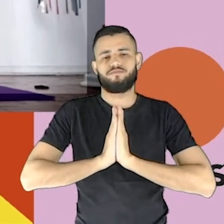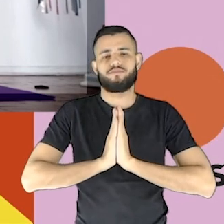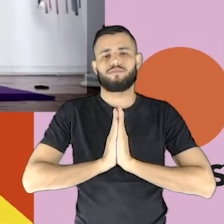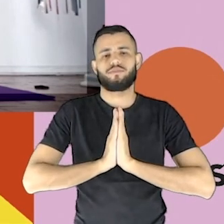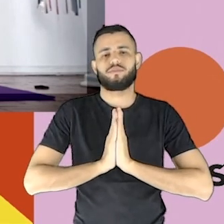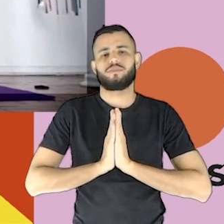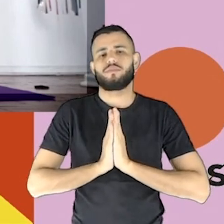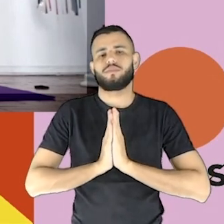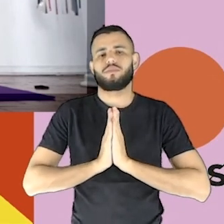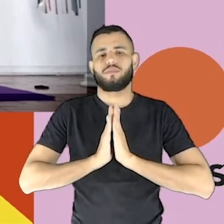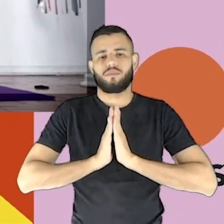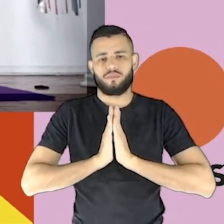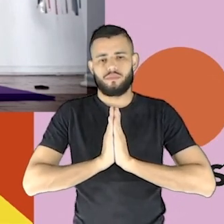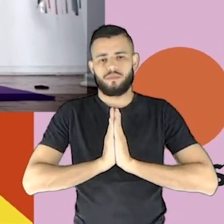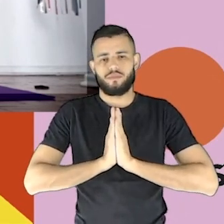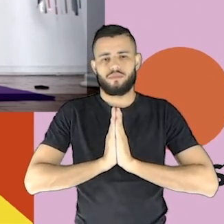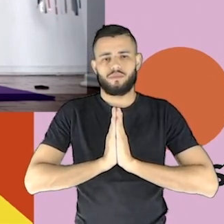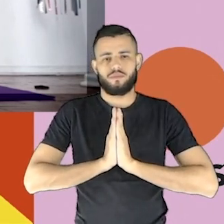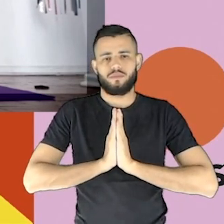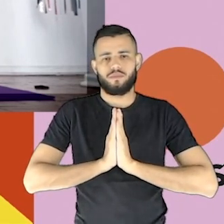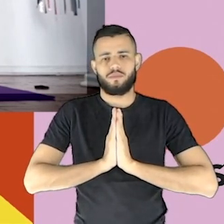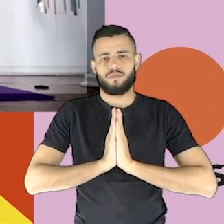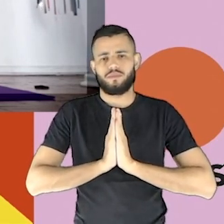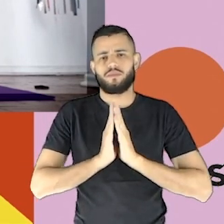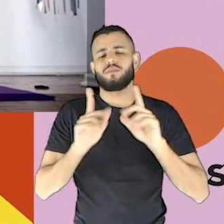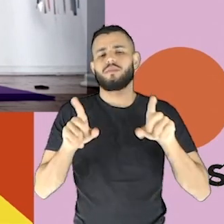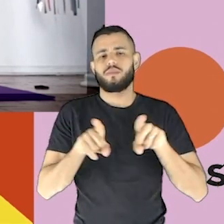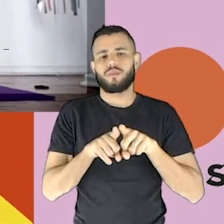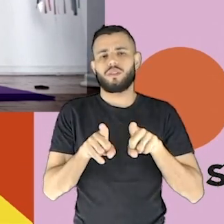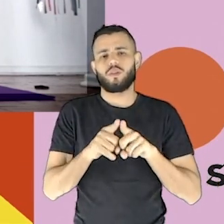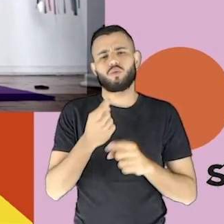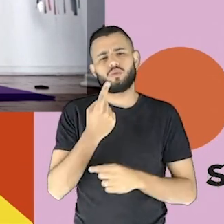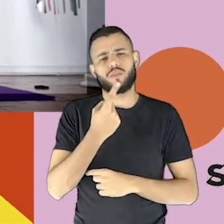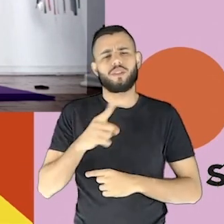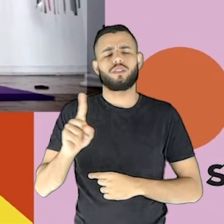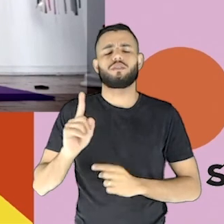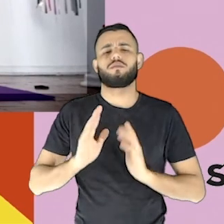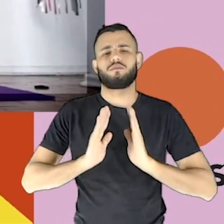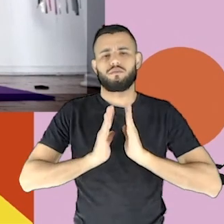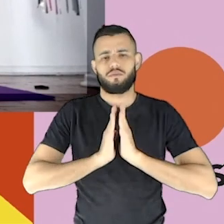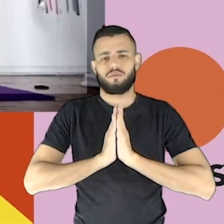Convido vocês a emanar o mantra uma vez junto comigo para a gente finalizar essa prática.